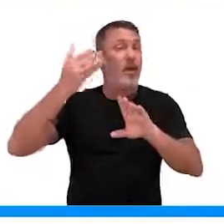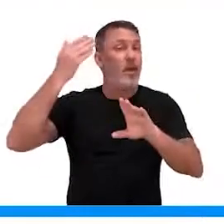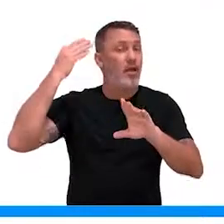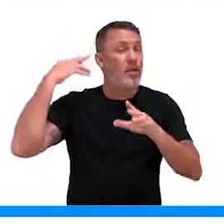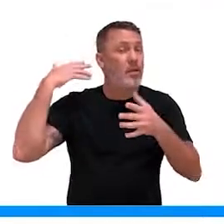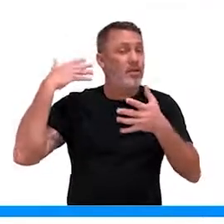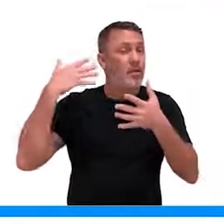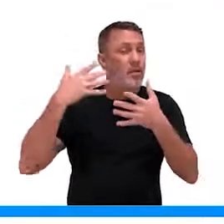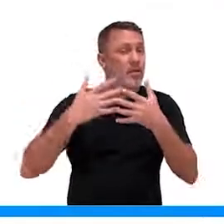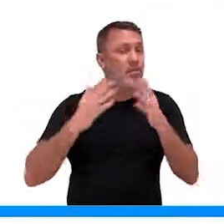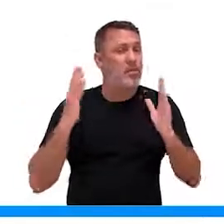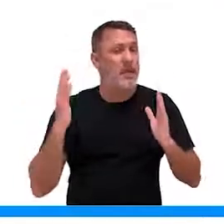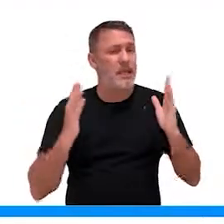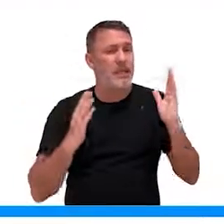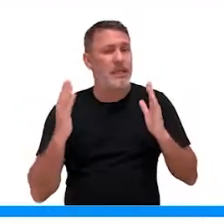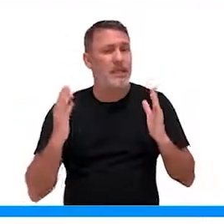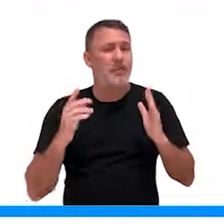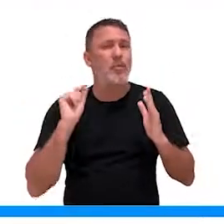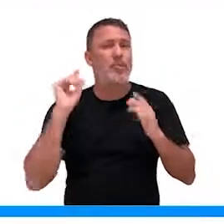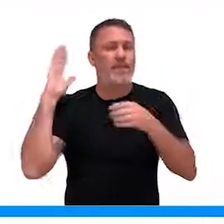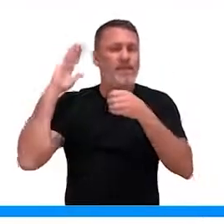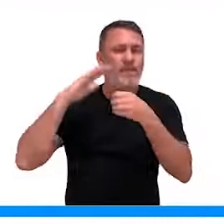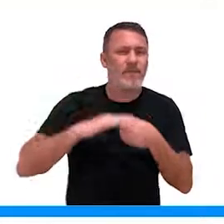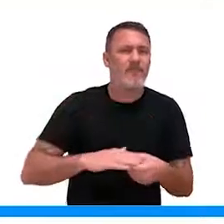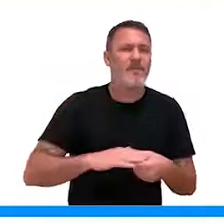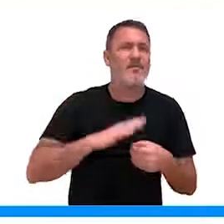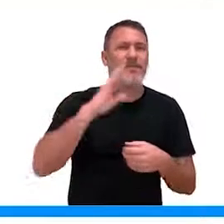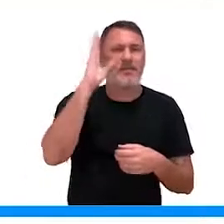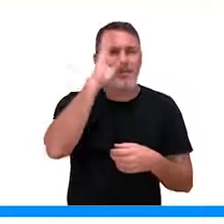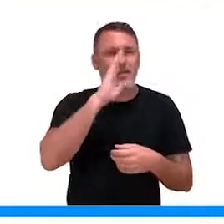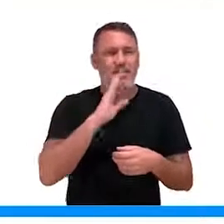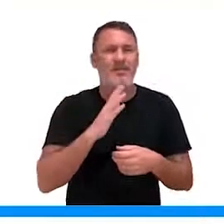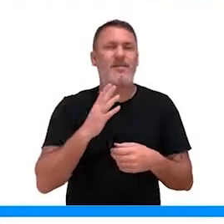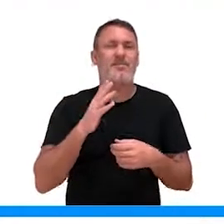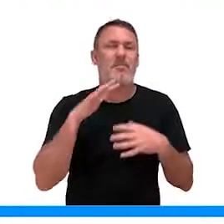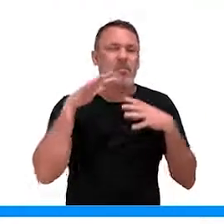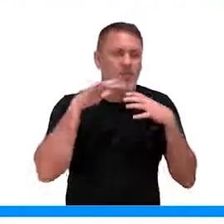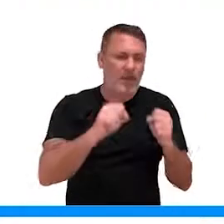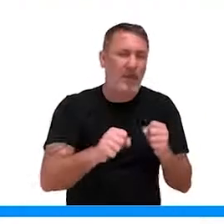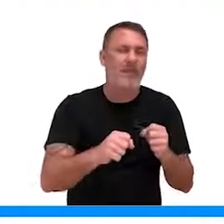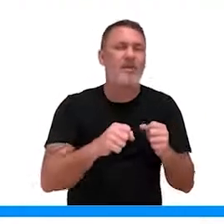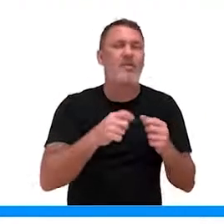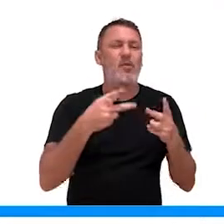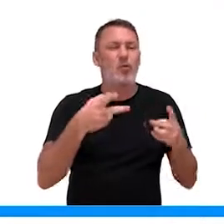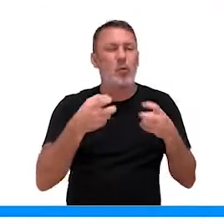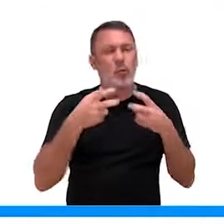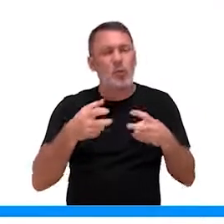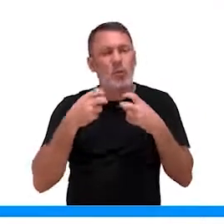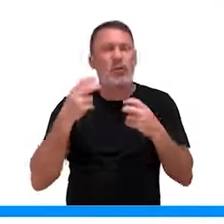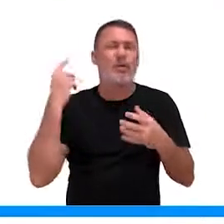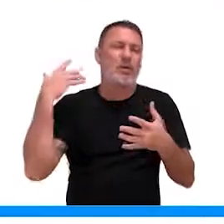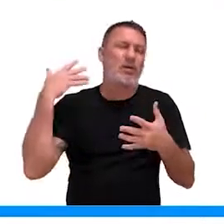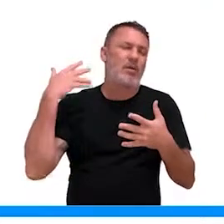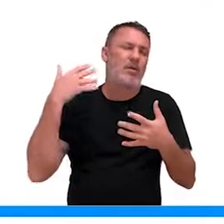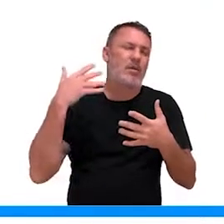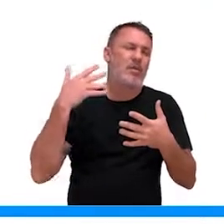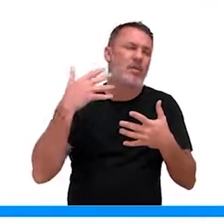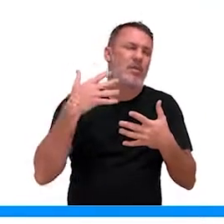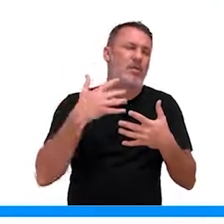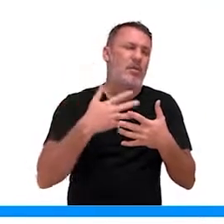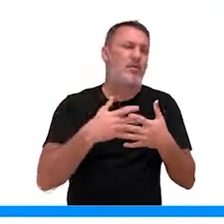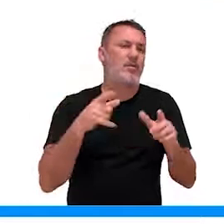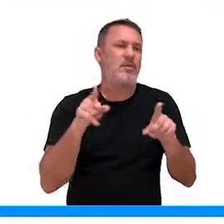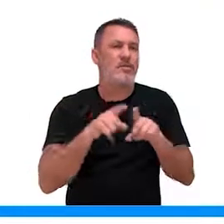período ali, né, de colonização, de exploração de recursos naturais e potenciais atividades econômicas, né, quando você